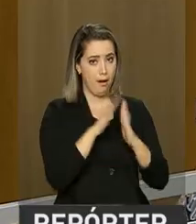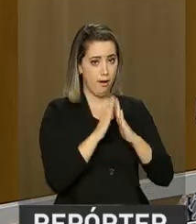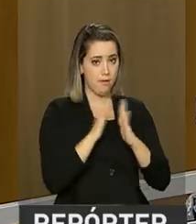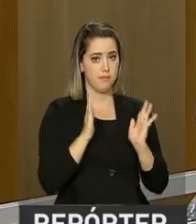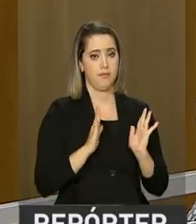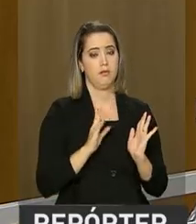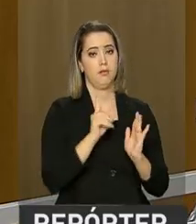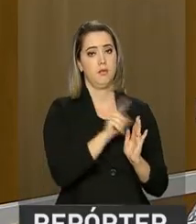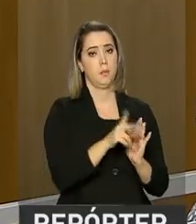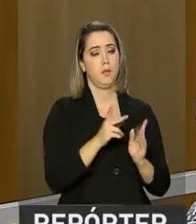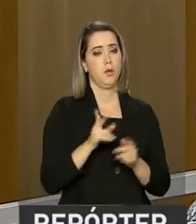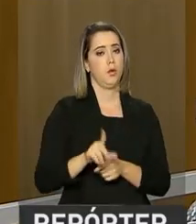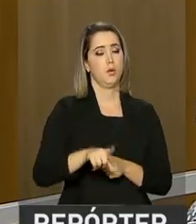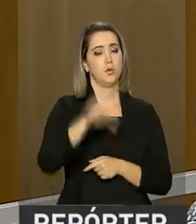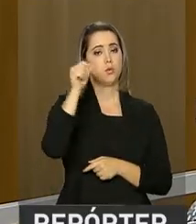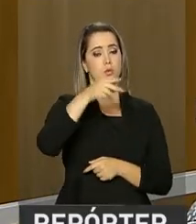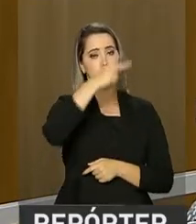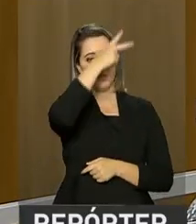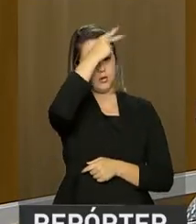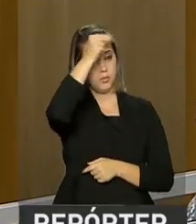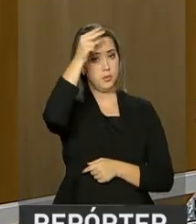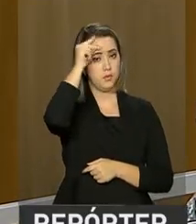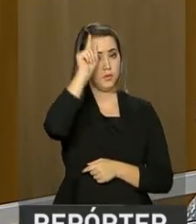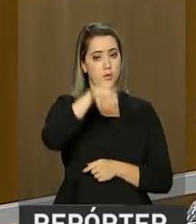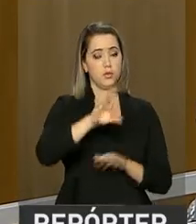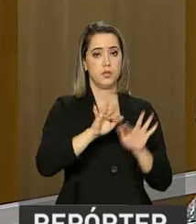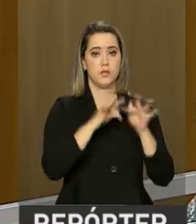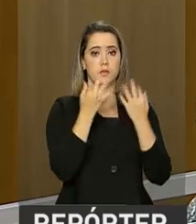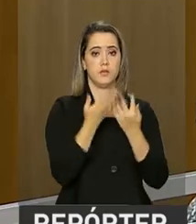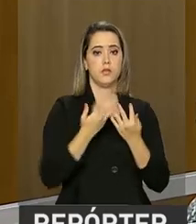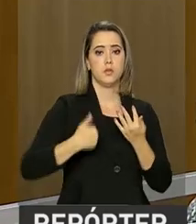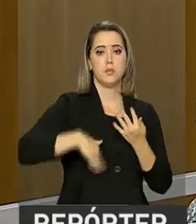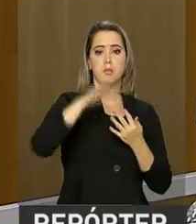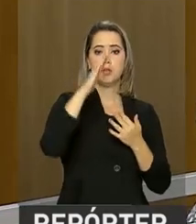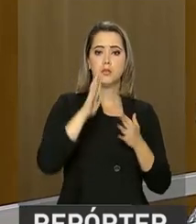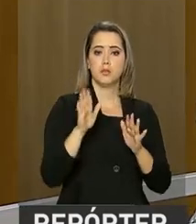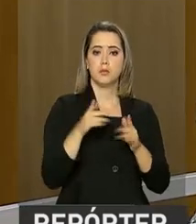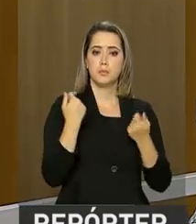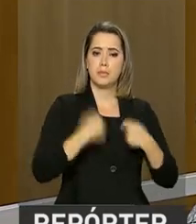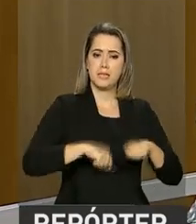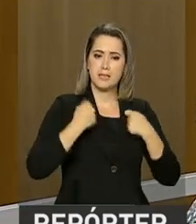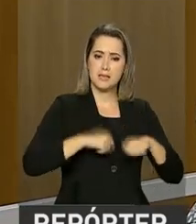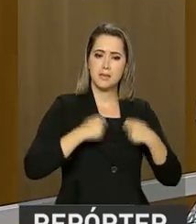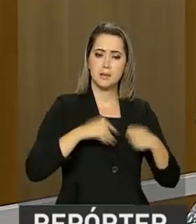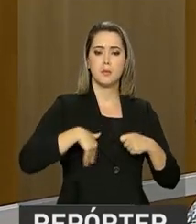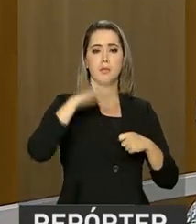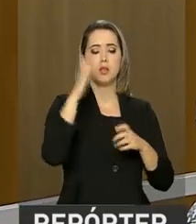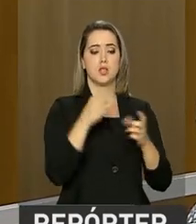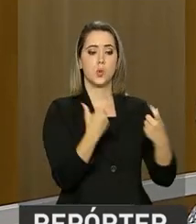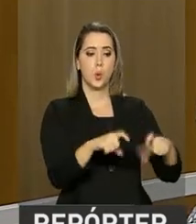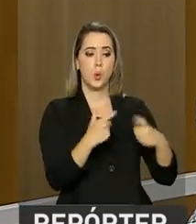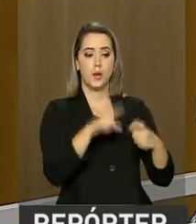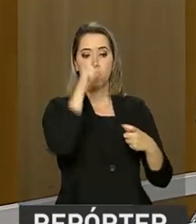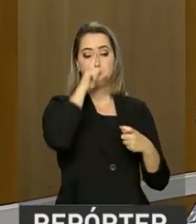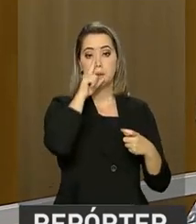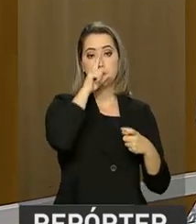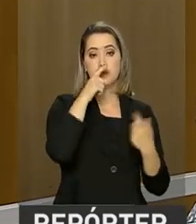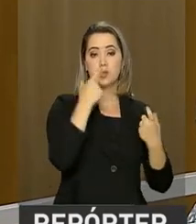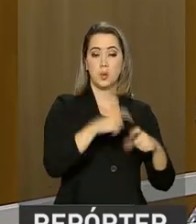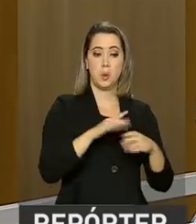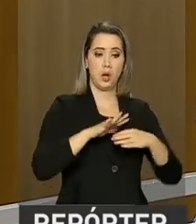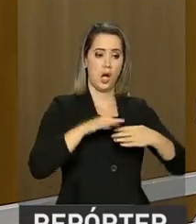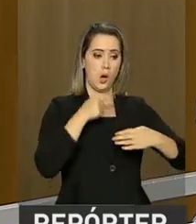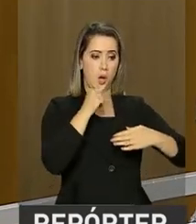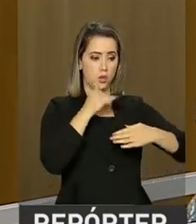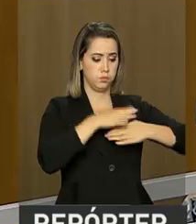ideal é que a prefeitura selecione as famílias de maior precariedade, que estão em área de risco, que estão em